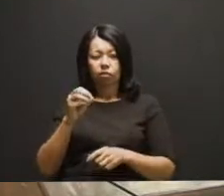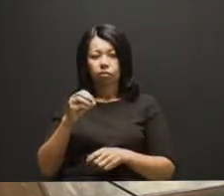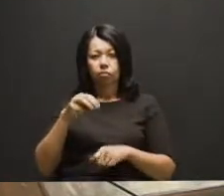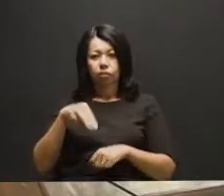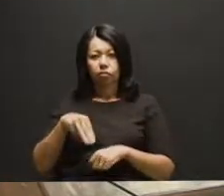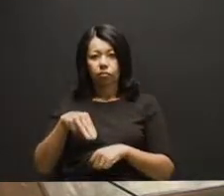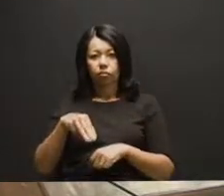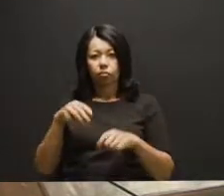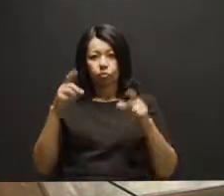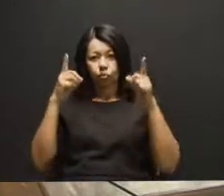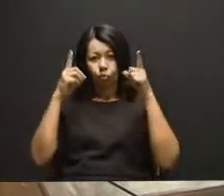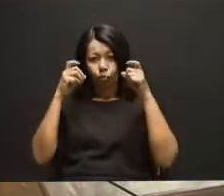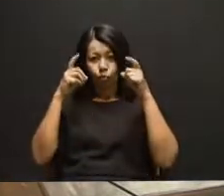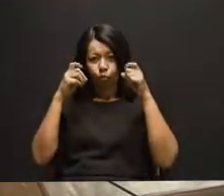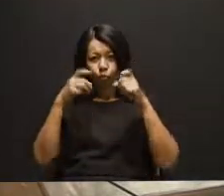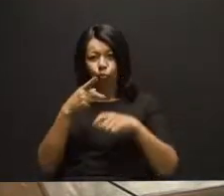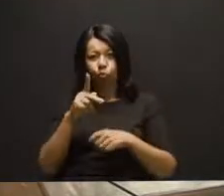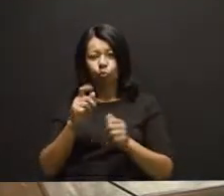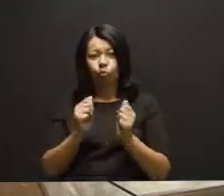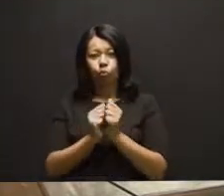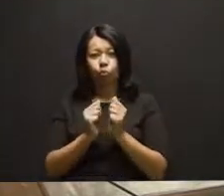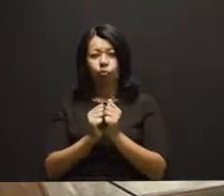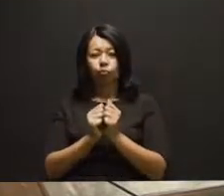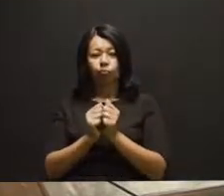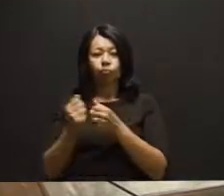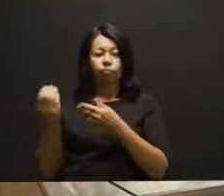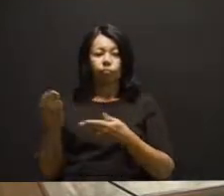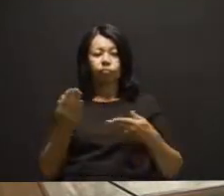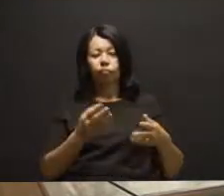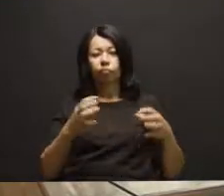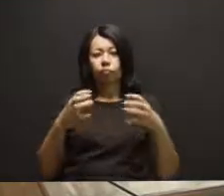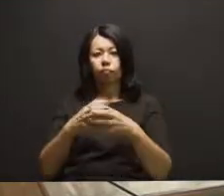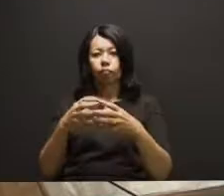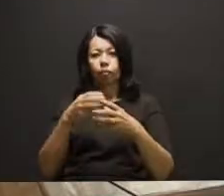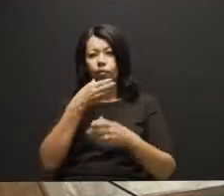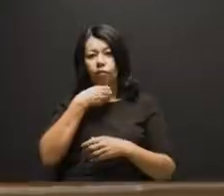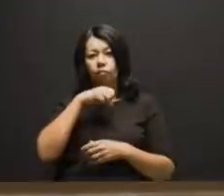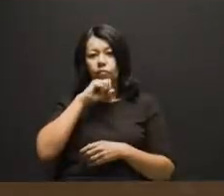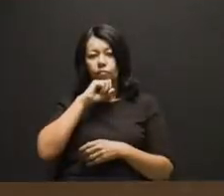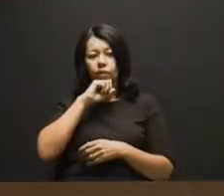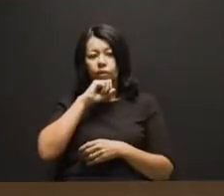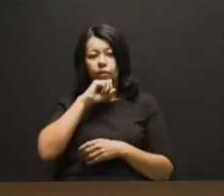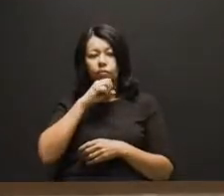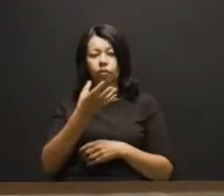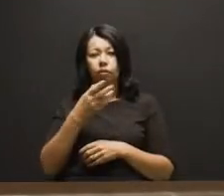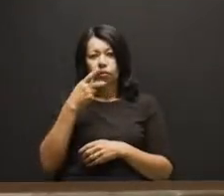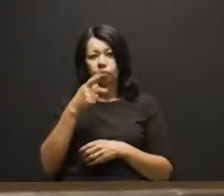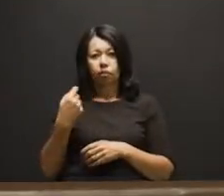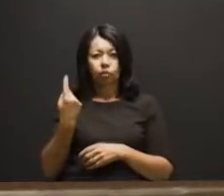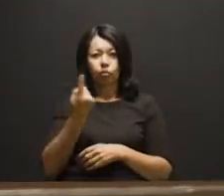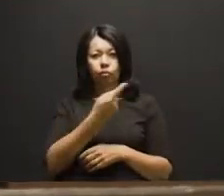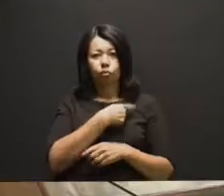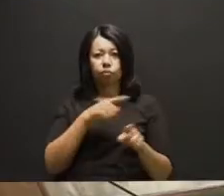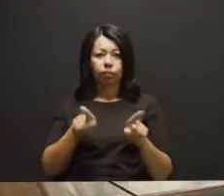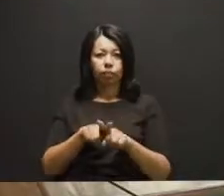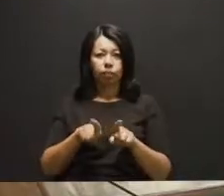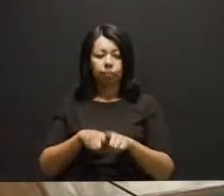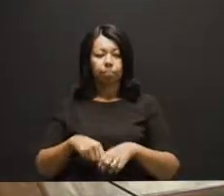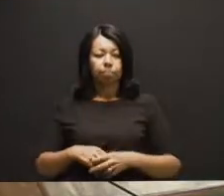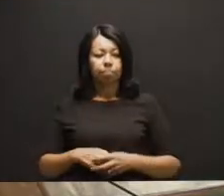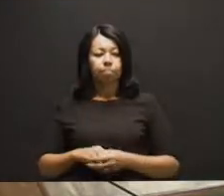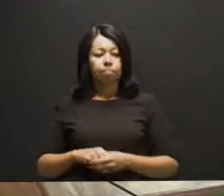com os campeões do mundo e também atender uma comissão de pais do colégio anchieta que querem falar com nosso também